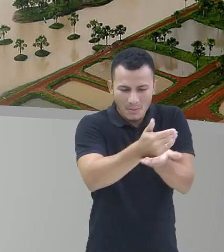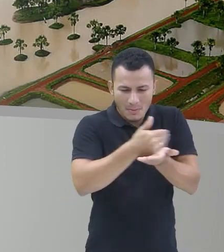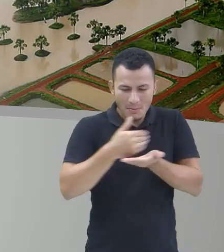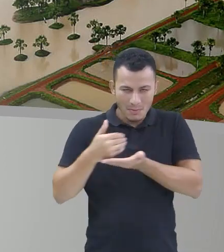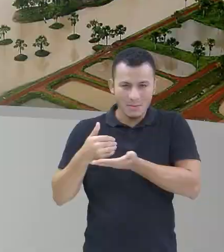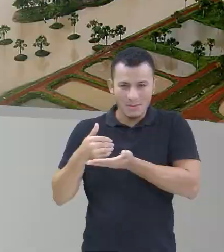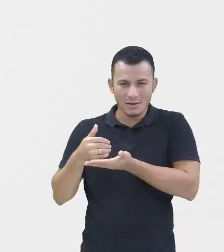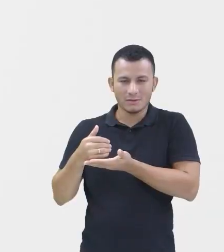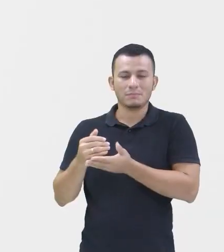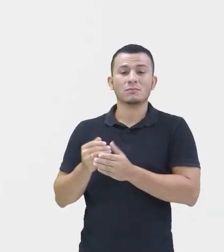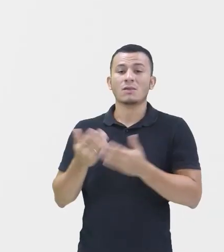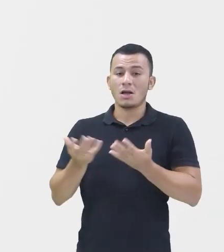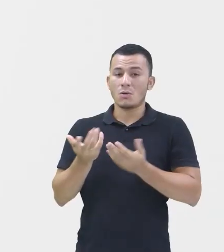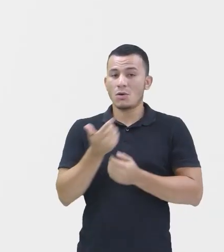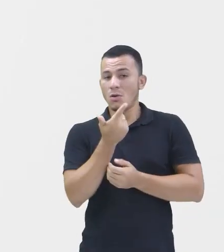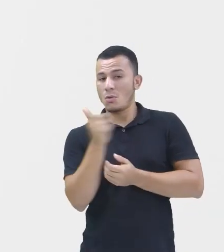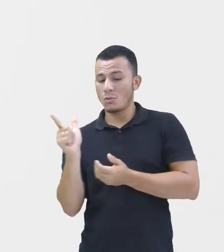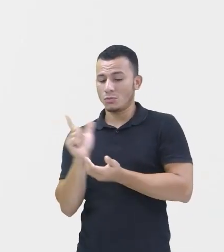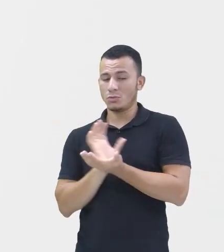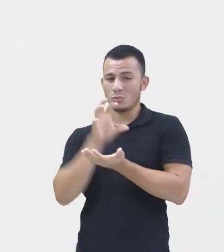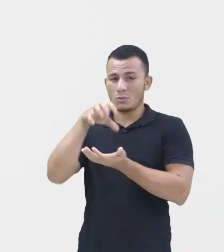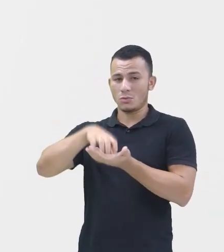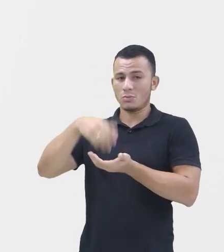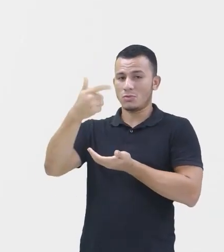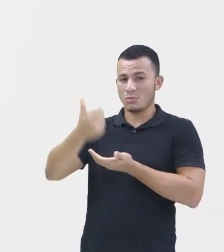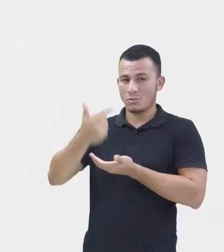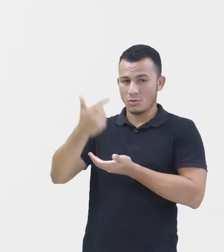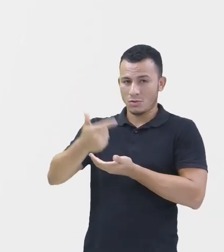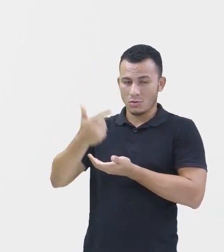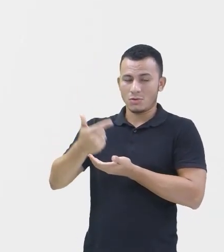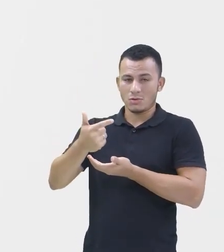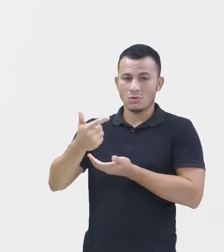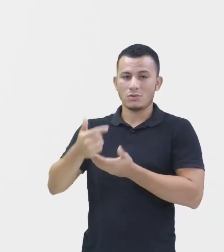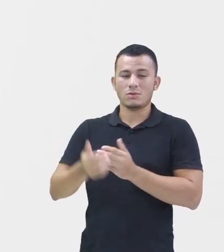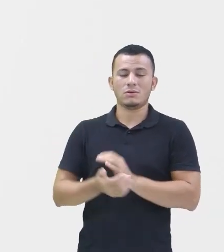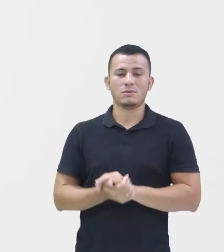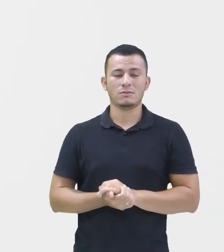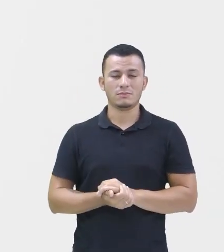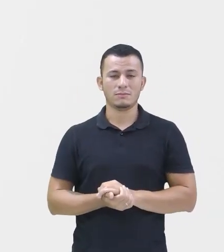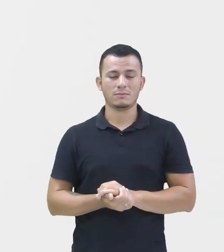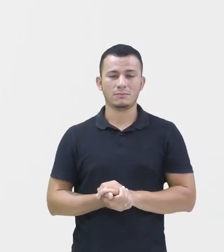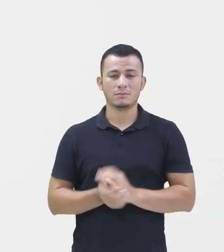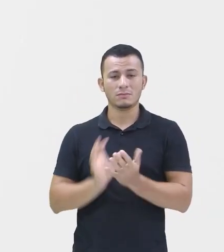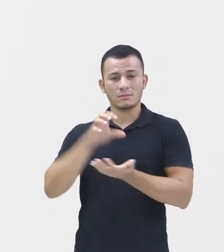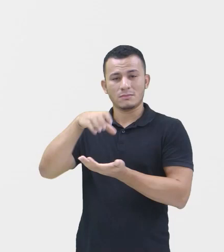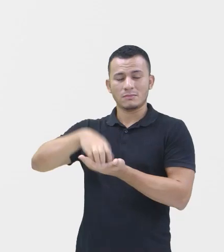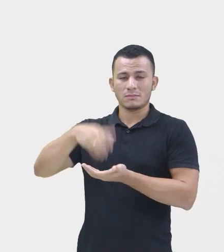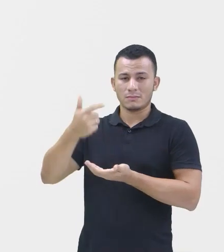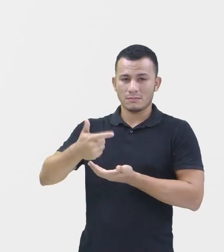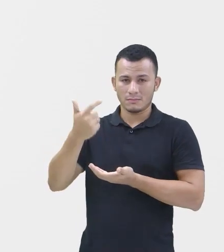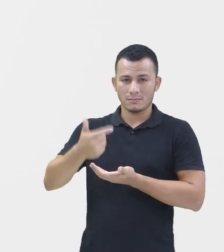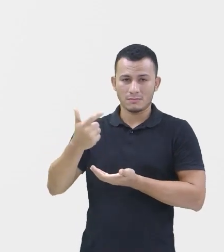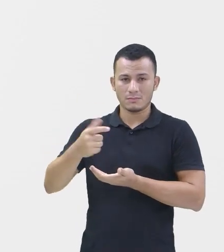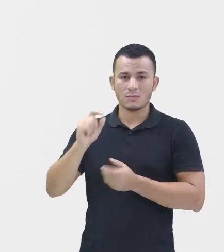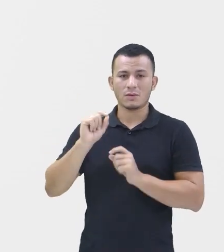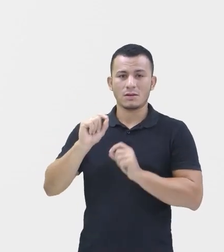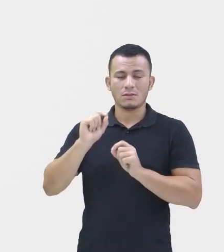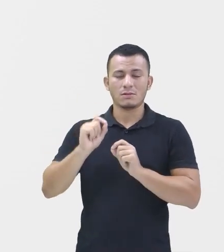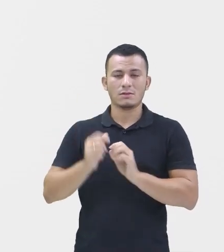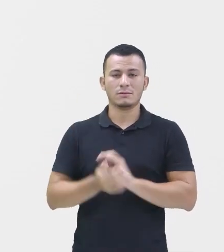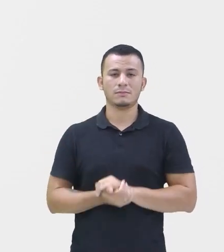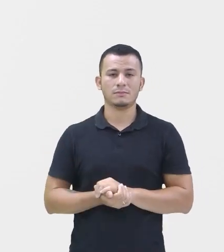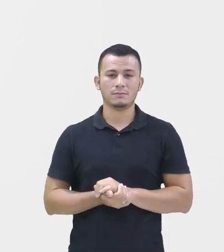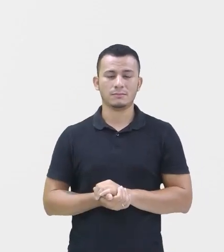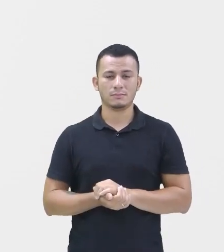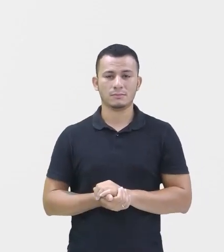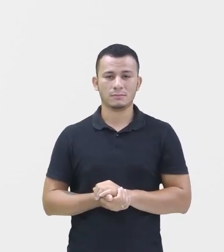setor secundário. Vamos ver aqui o que nos fala o setor secundário. O setor secundário é aquele